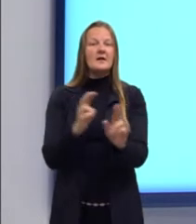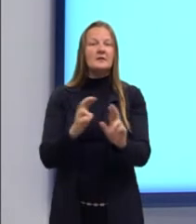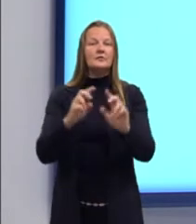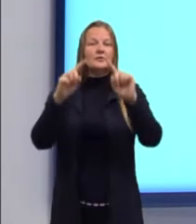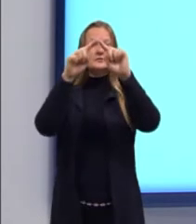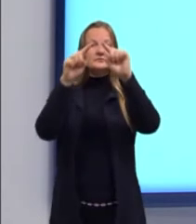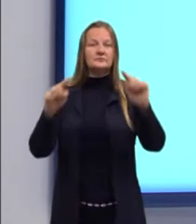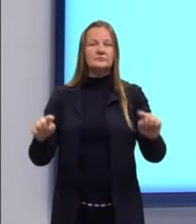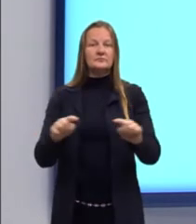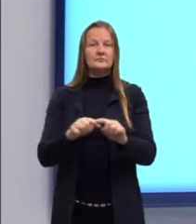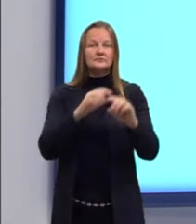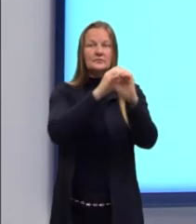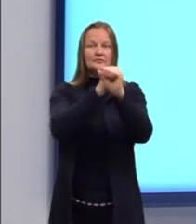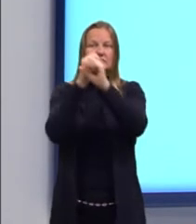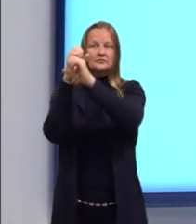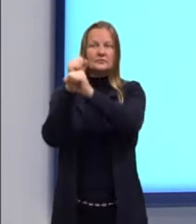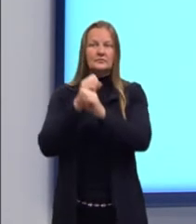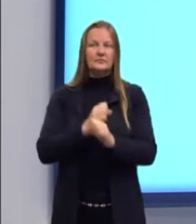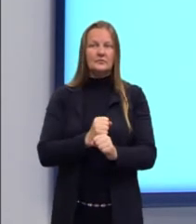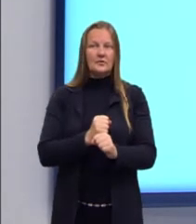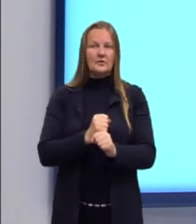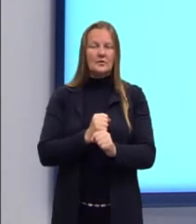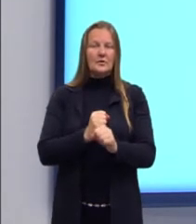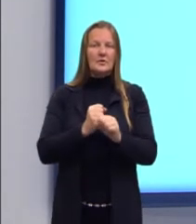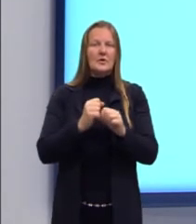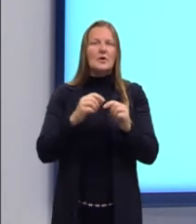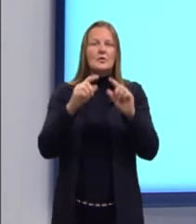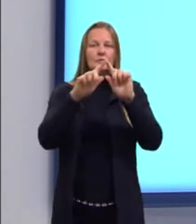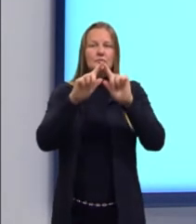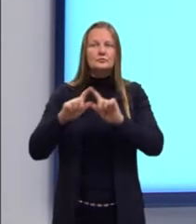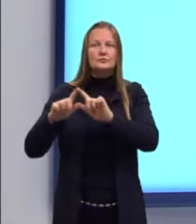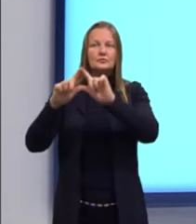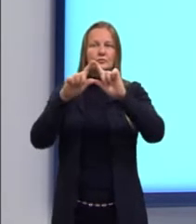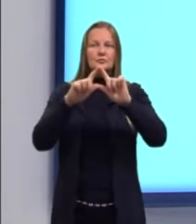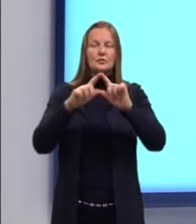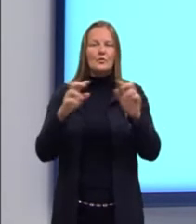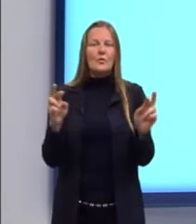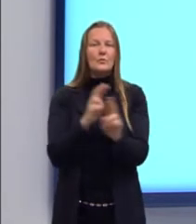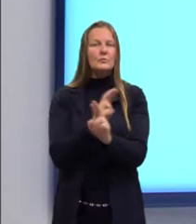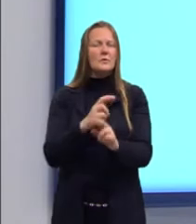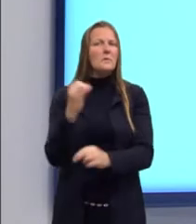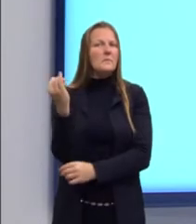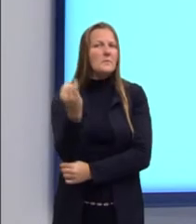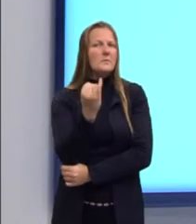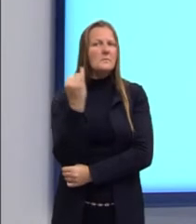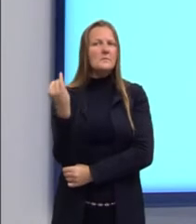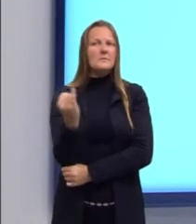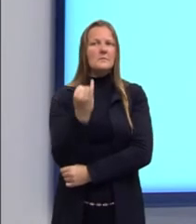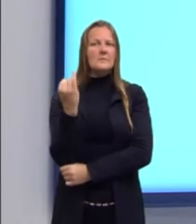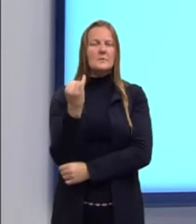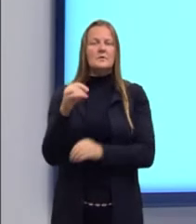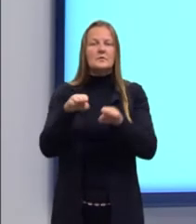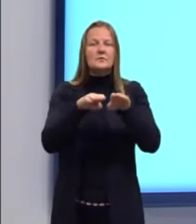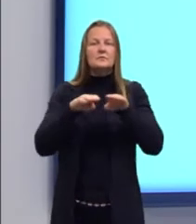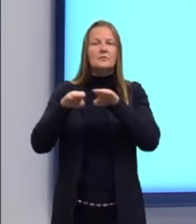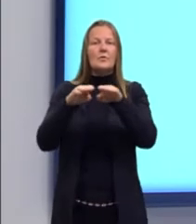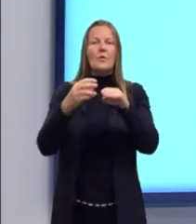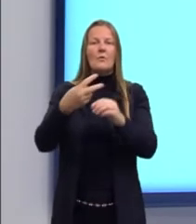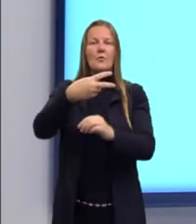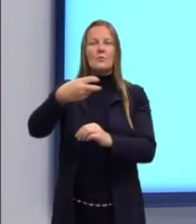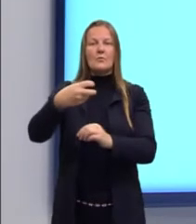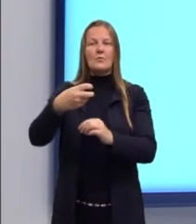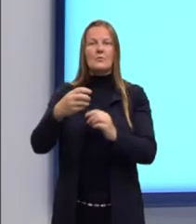relações né as relações fundamentais da trigonometria são igualdades por meio